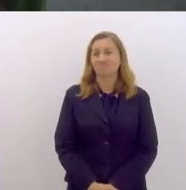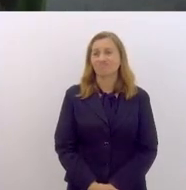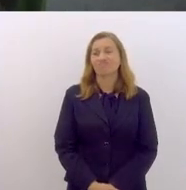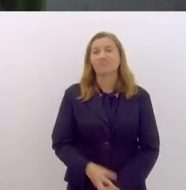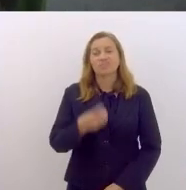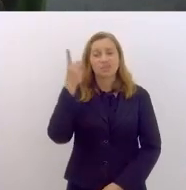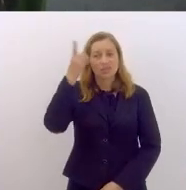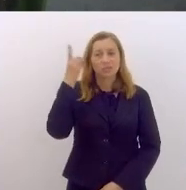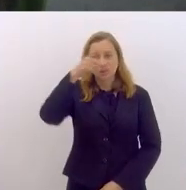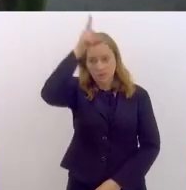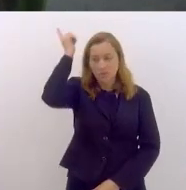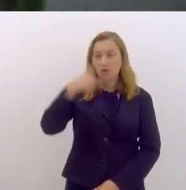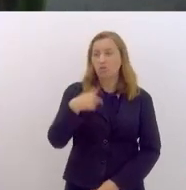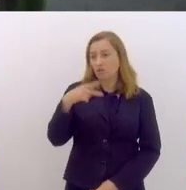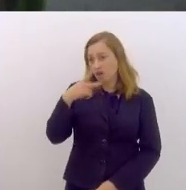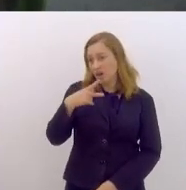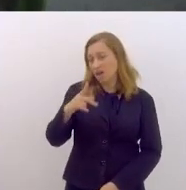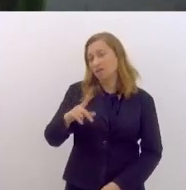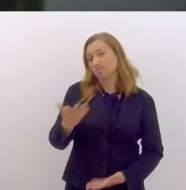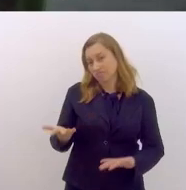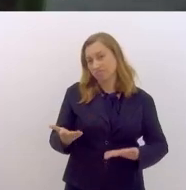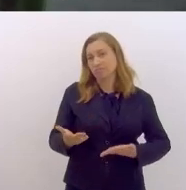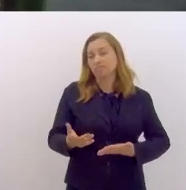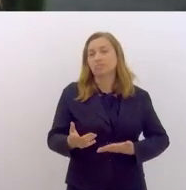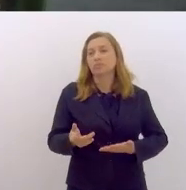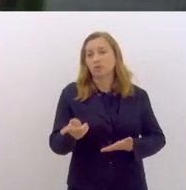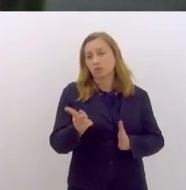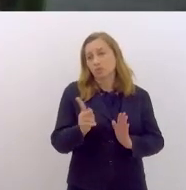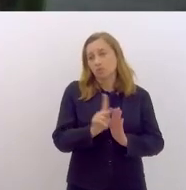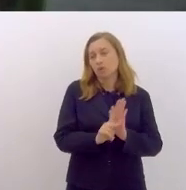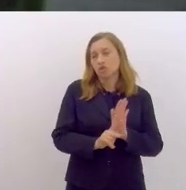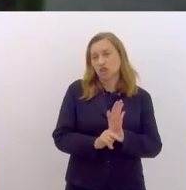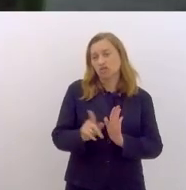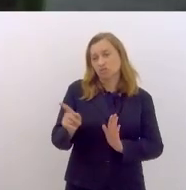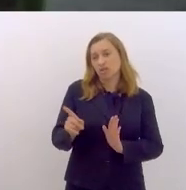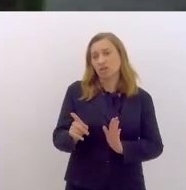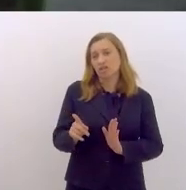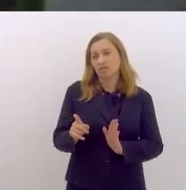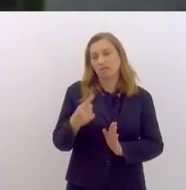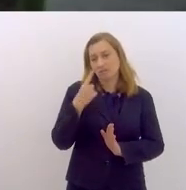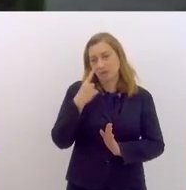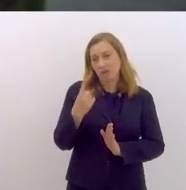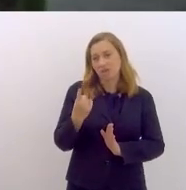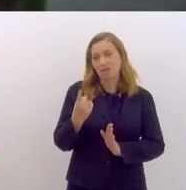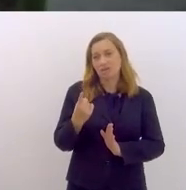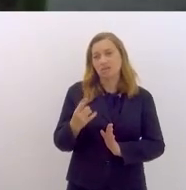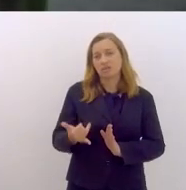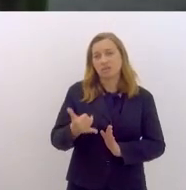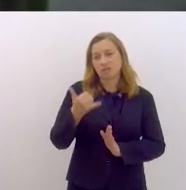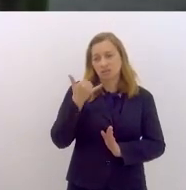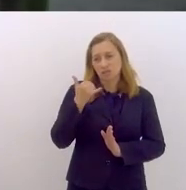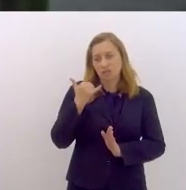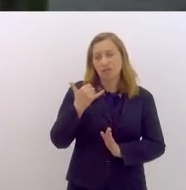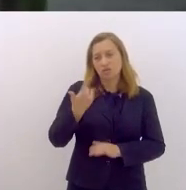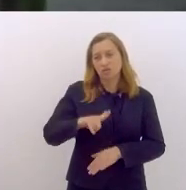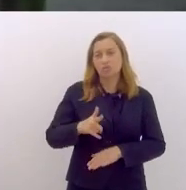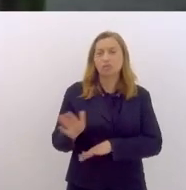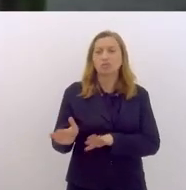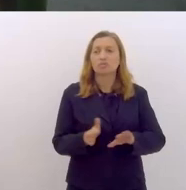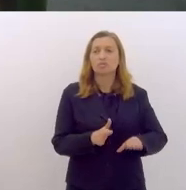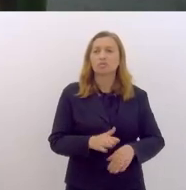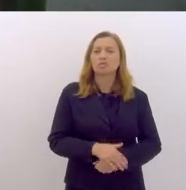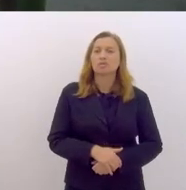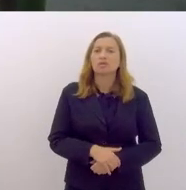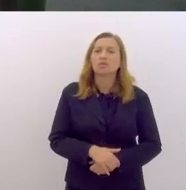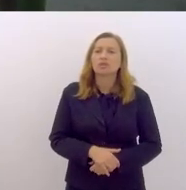Deputado Luiz, eu vou cantar enquanto isso, eu vou cantar o projeto e ele vai... Entendi que ele vai ligar de novo. O som dele